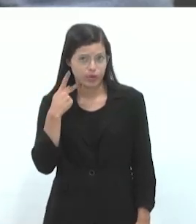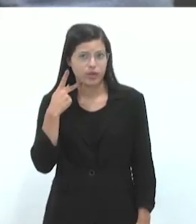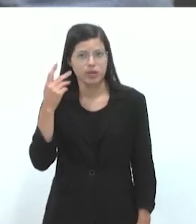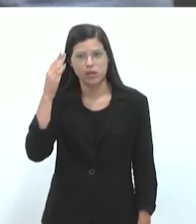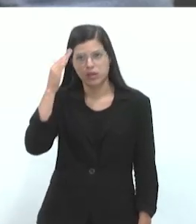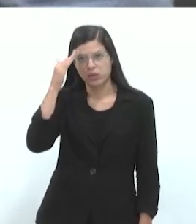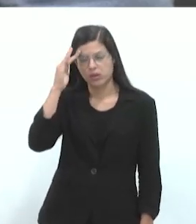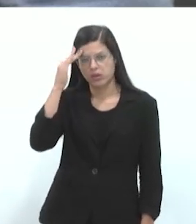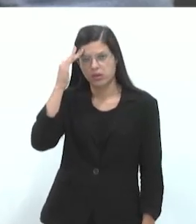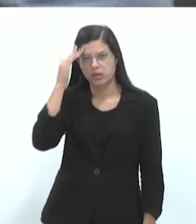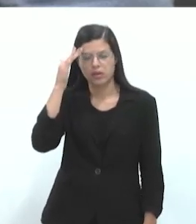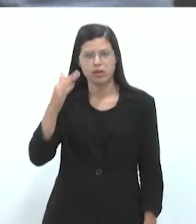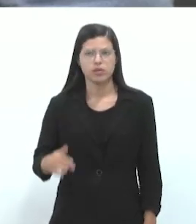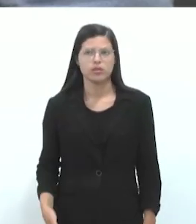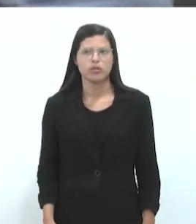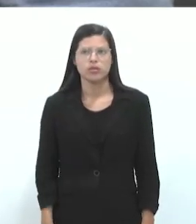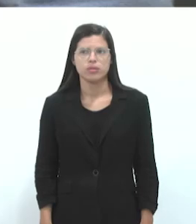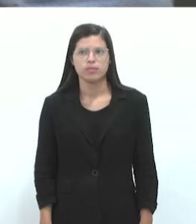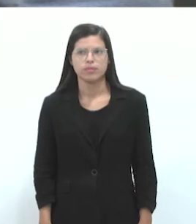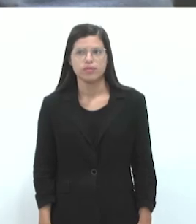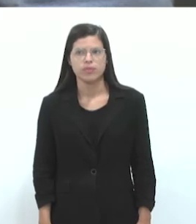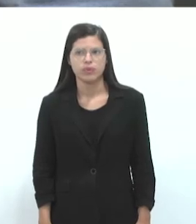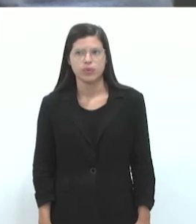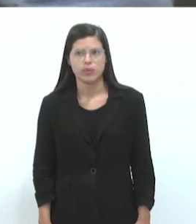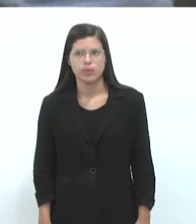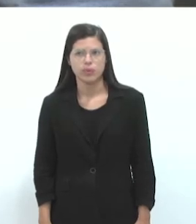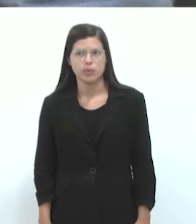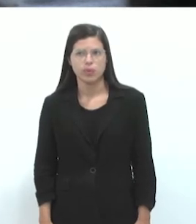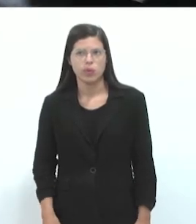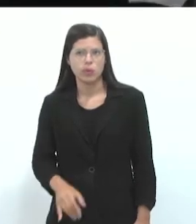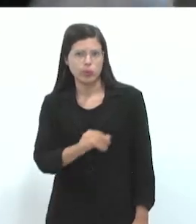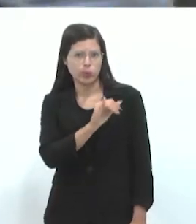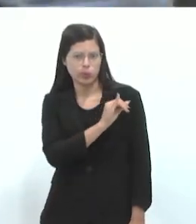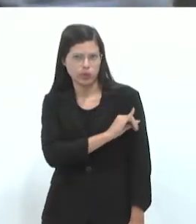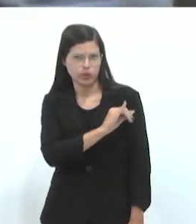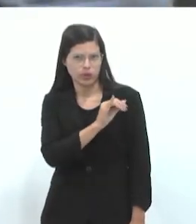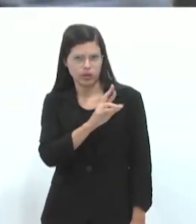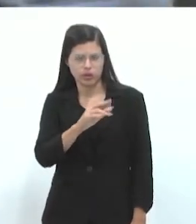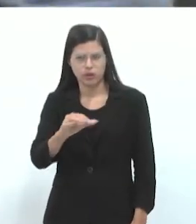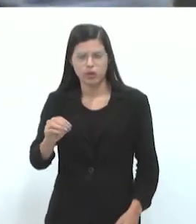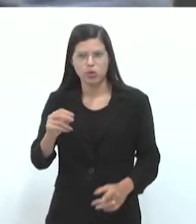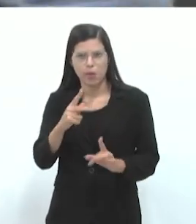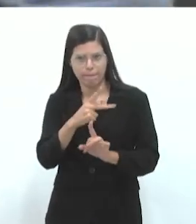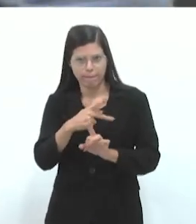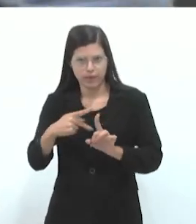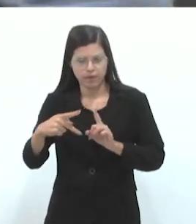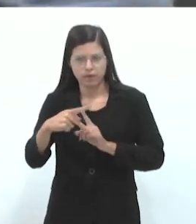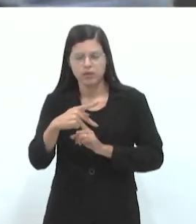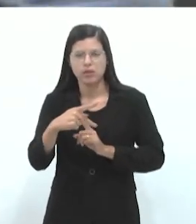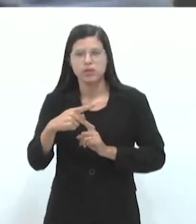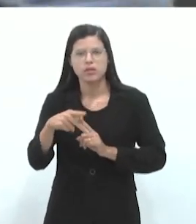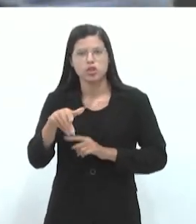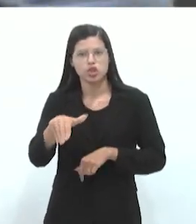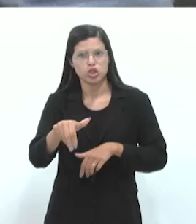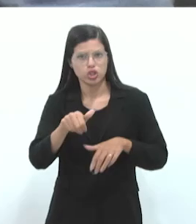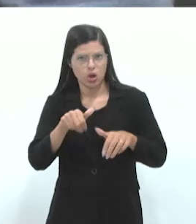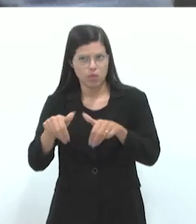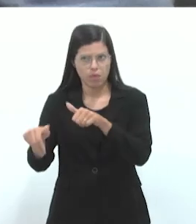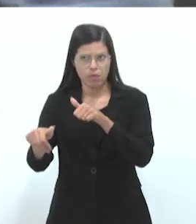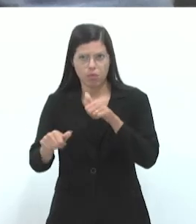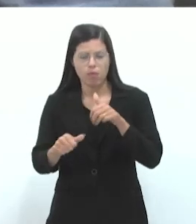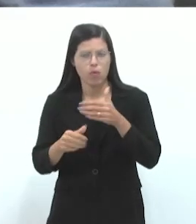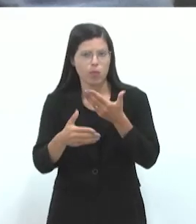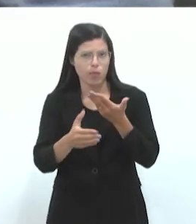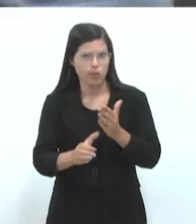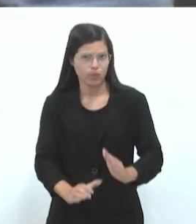que, quando o Rio Previdência fez a chamada de excedente,